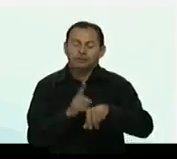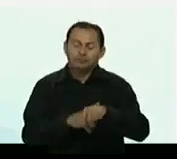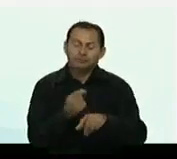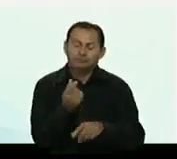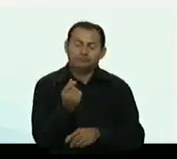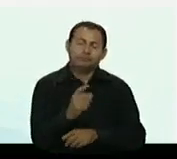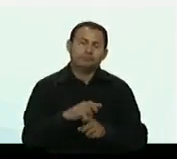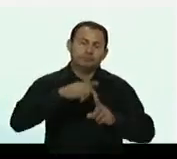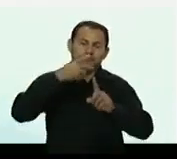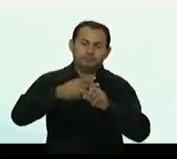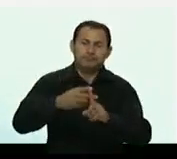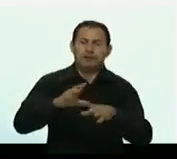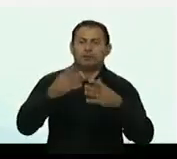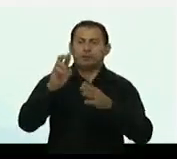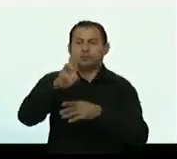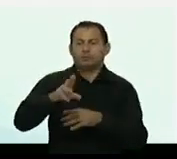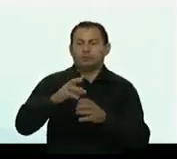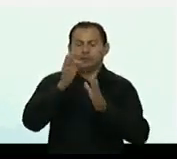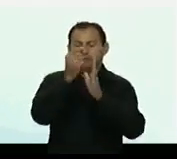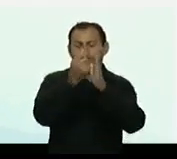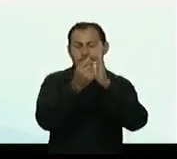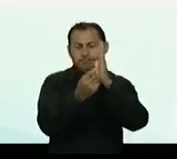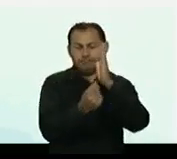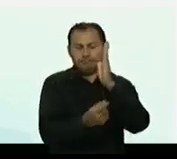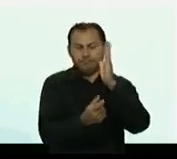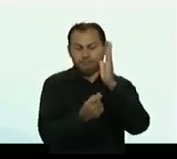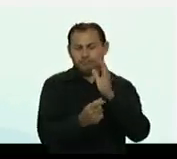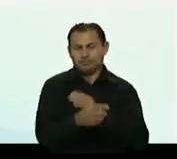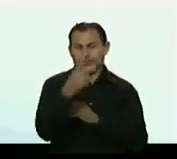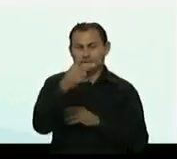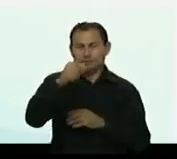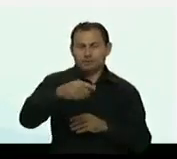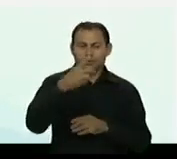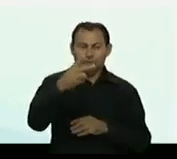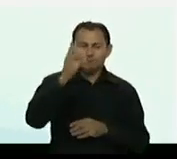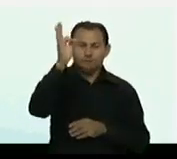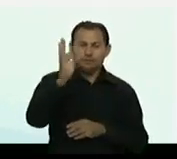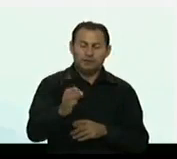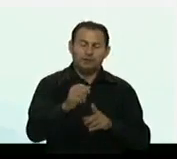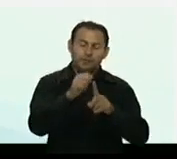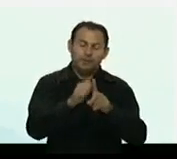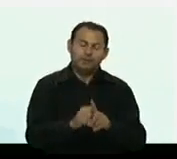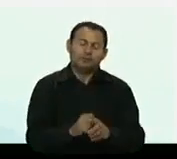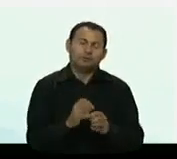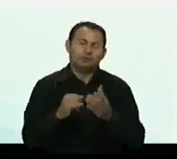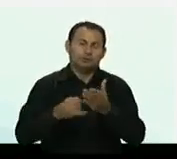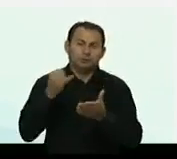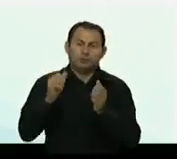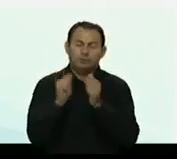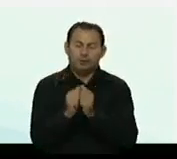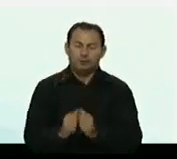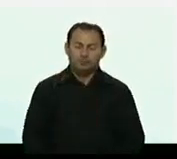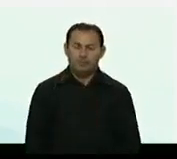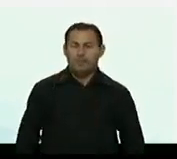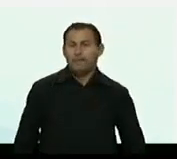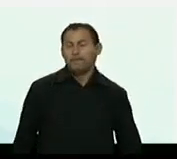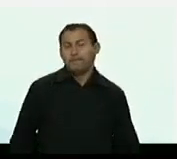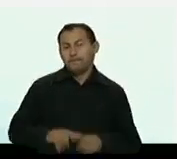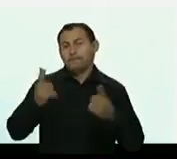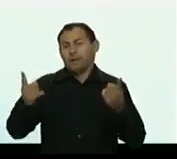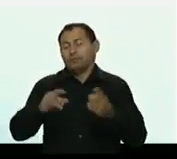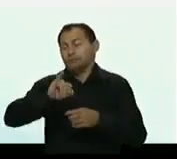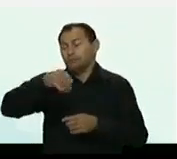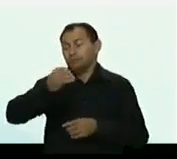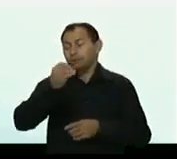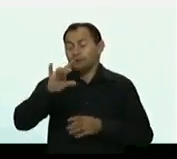capital é duplicado quando aplicado a uma taxa de 2,2% ao mês em juros compostos. Mas, e se o